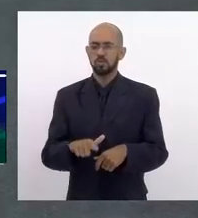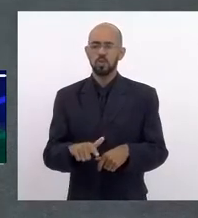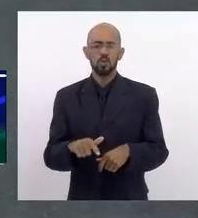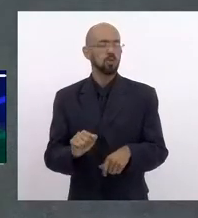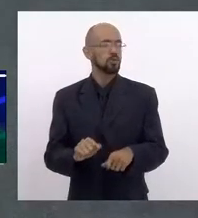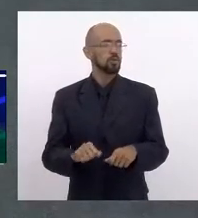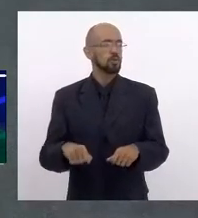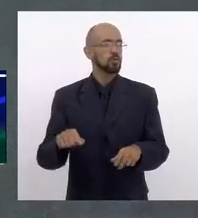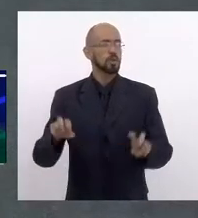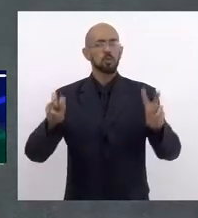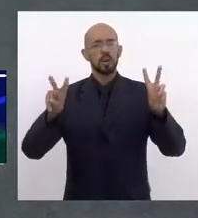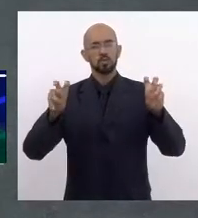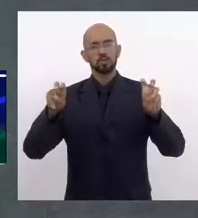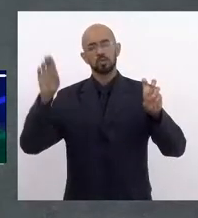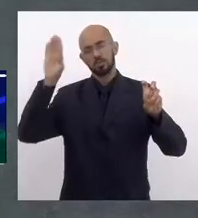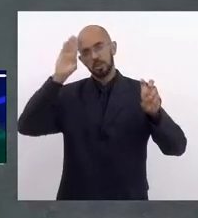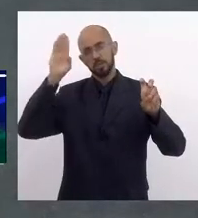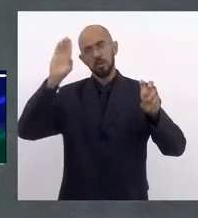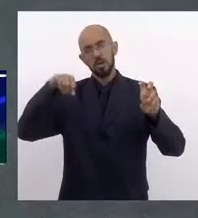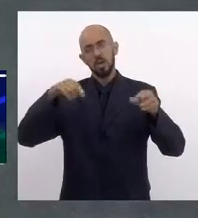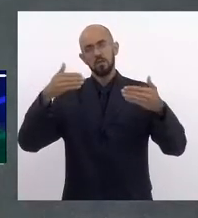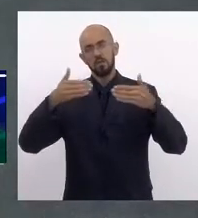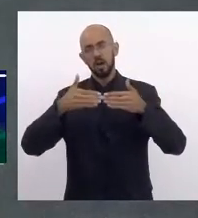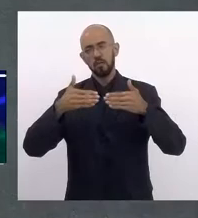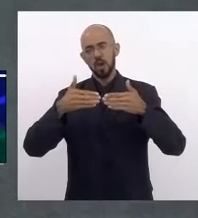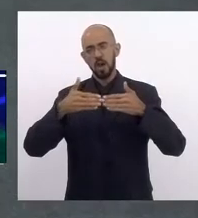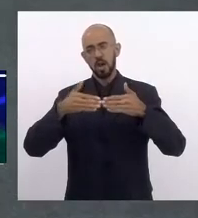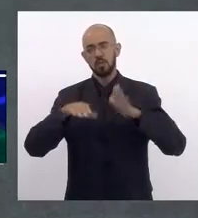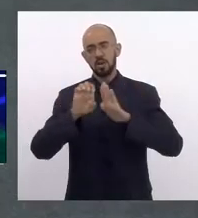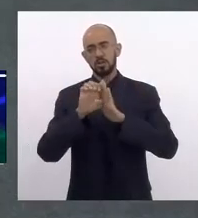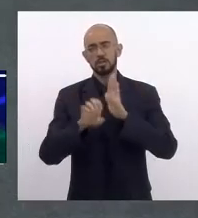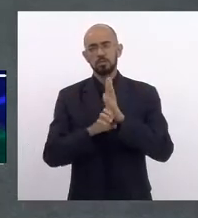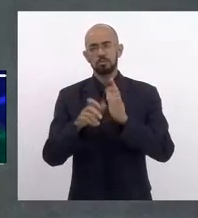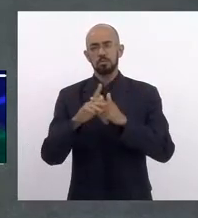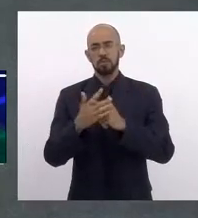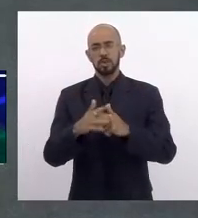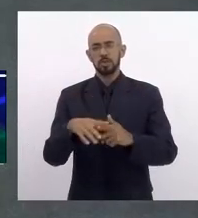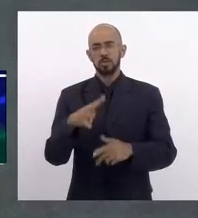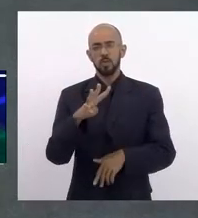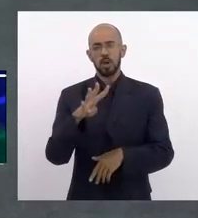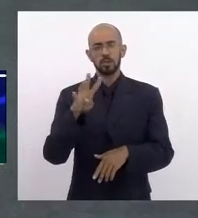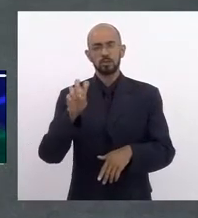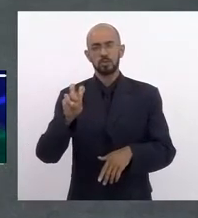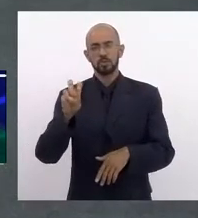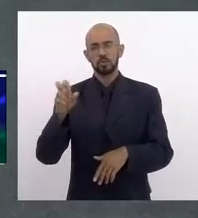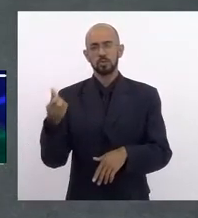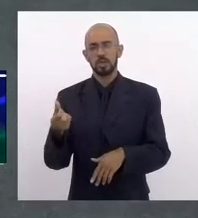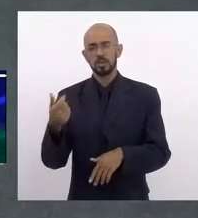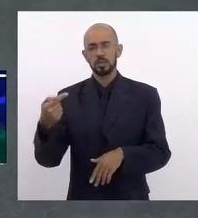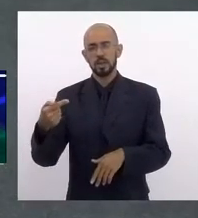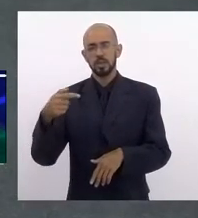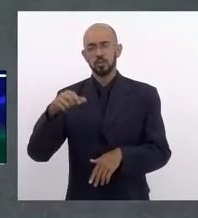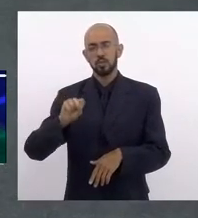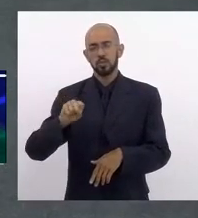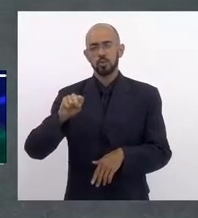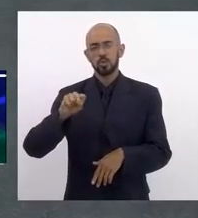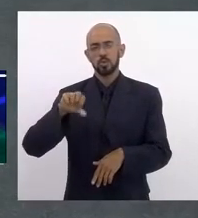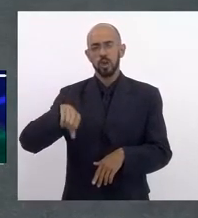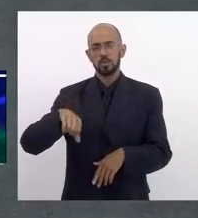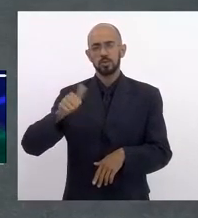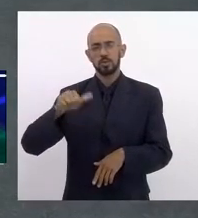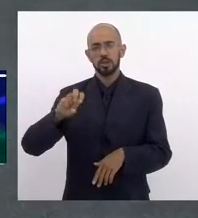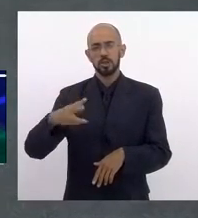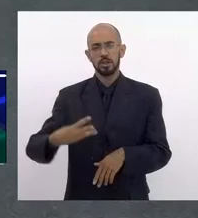mérito do projeto, é favorável às emendas 4, 5, 6, 7, 8, 9, 13 e